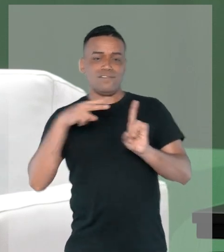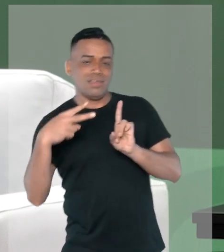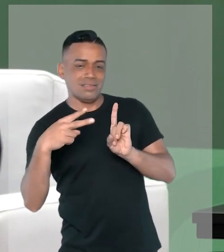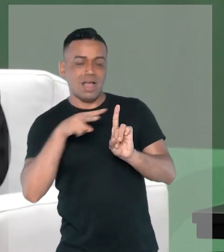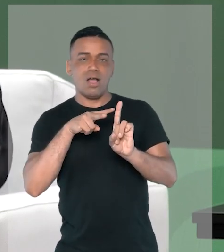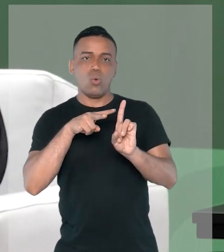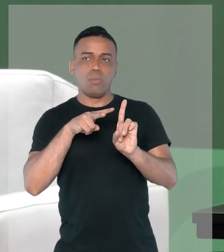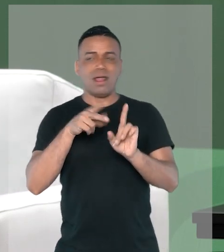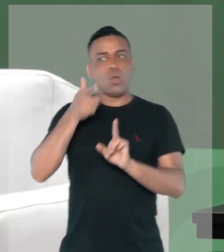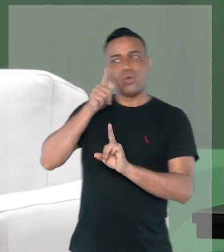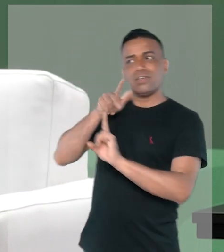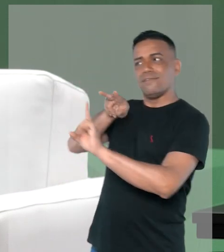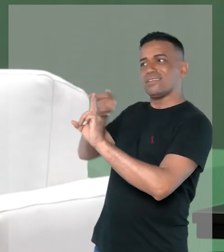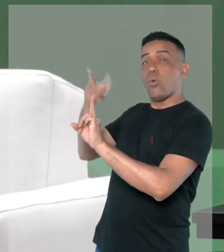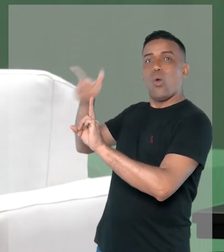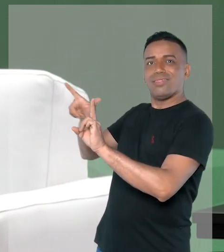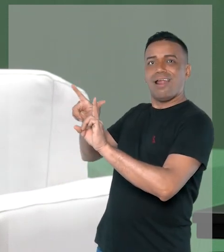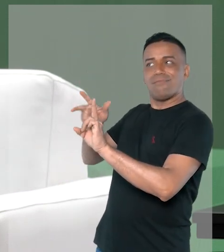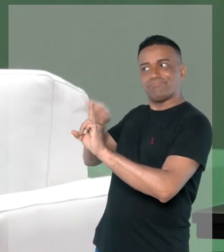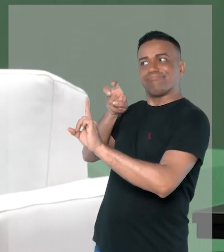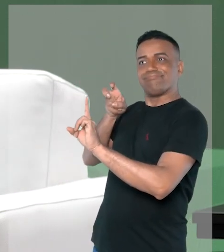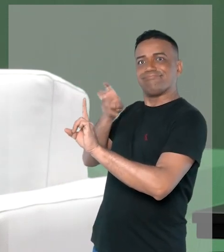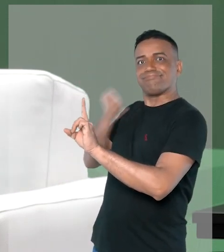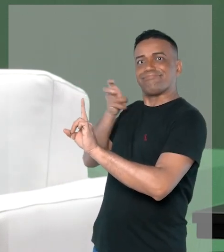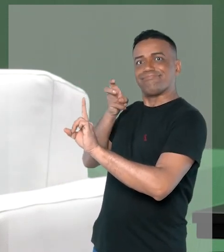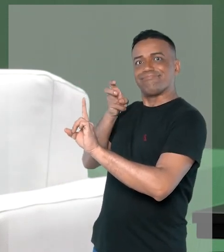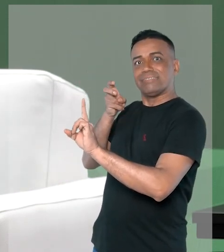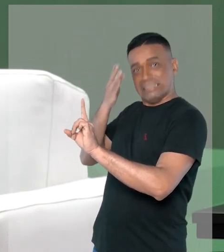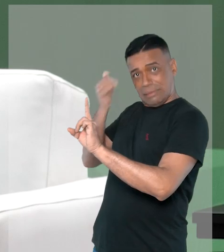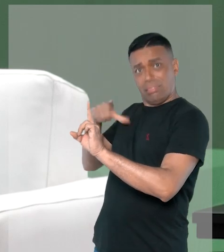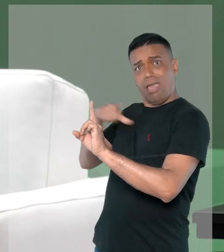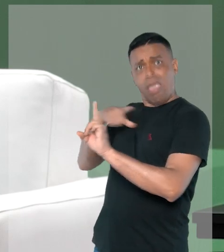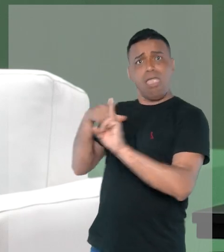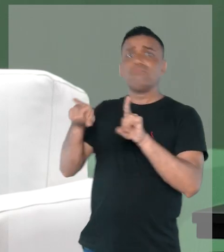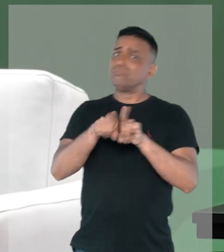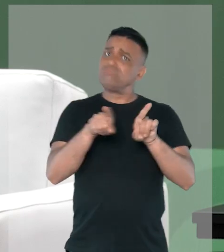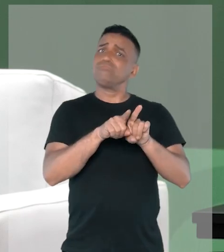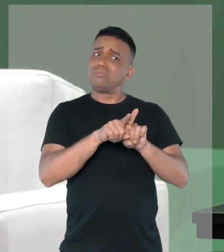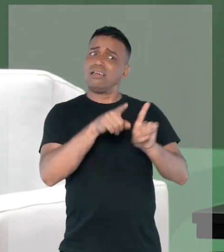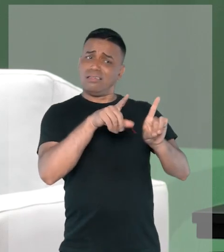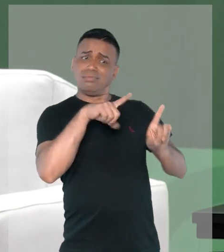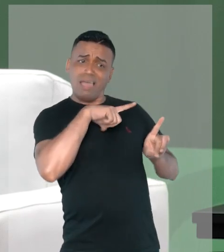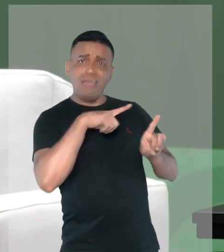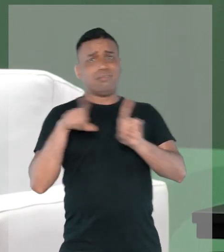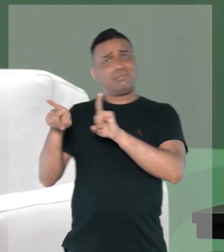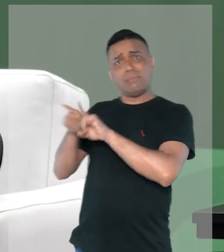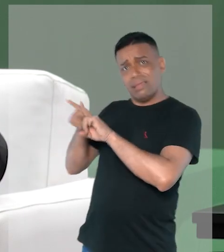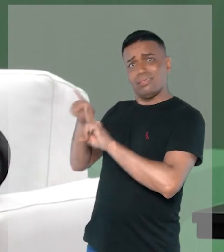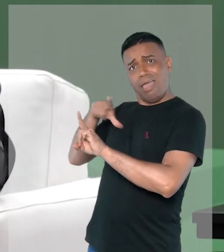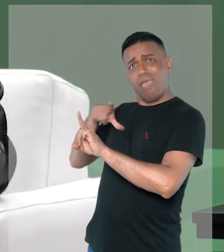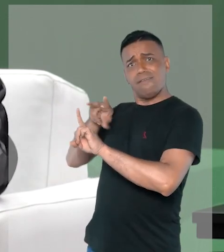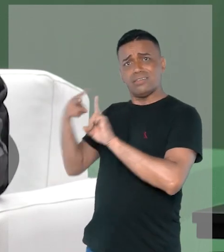vista para entender esse outro olhar e saber que ele existe também. O meu professor no